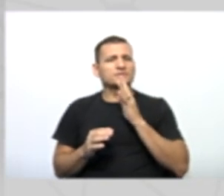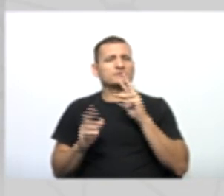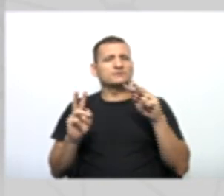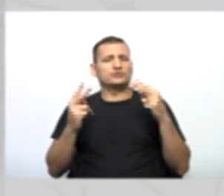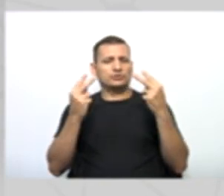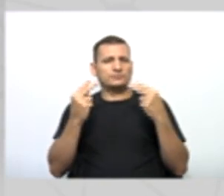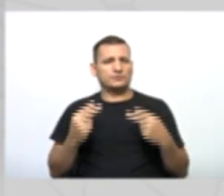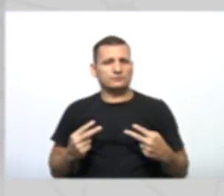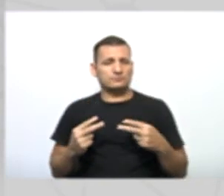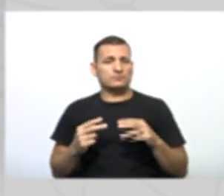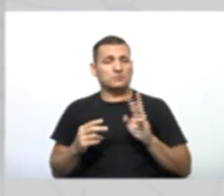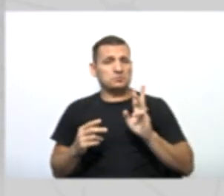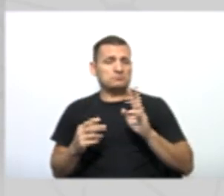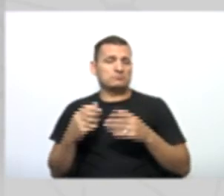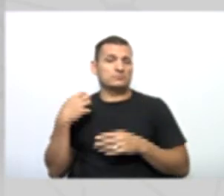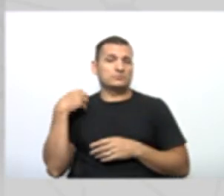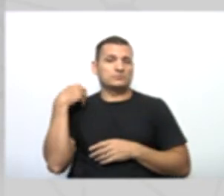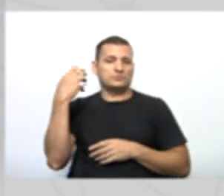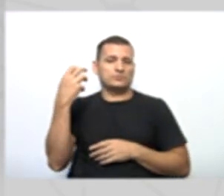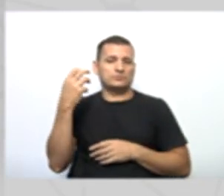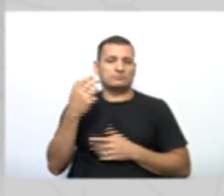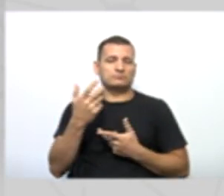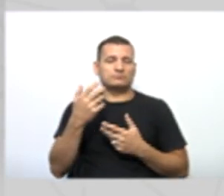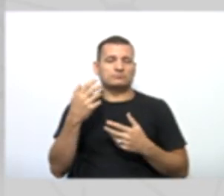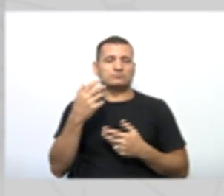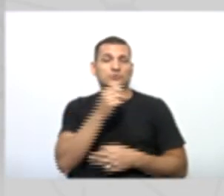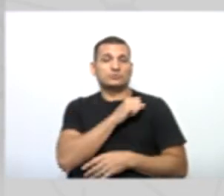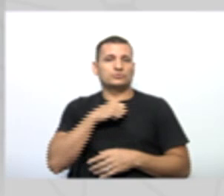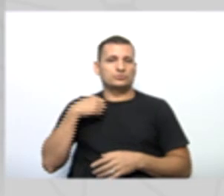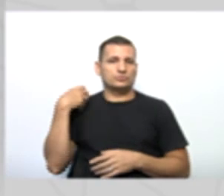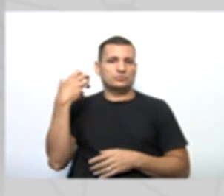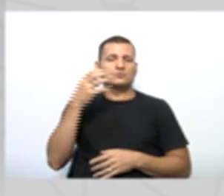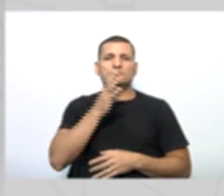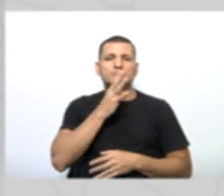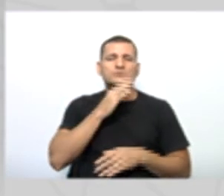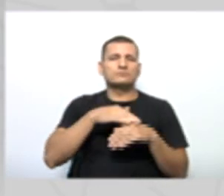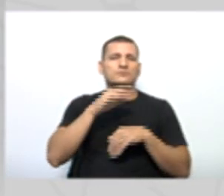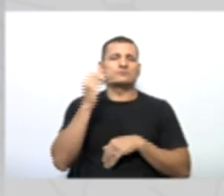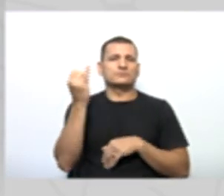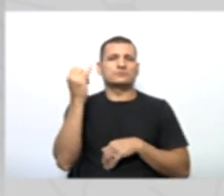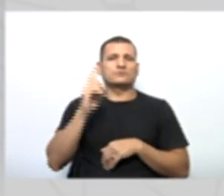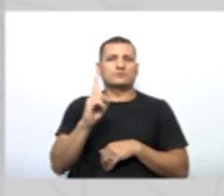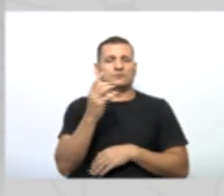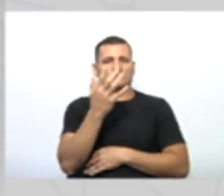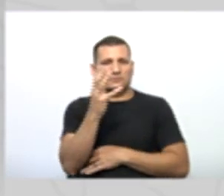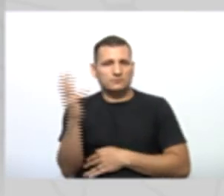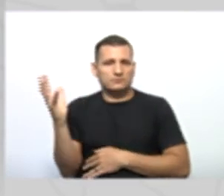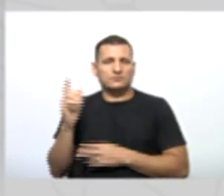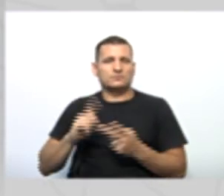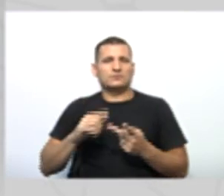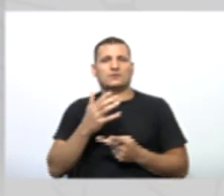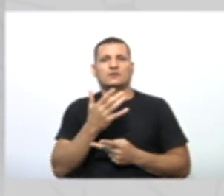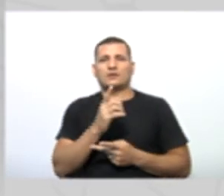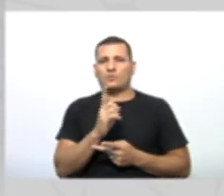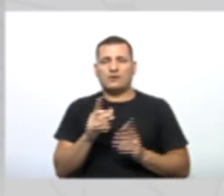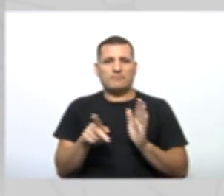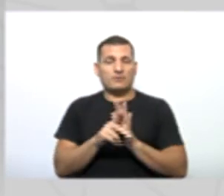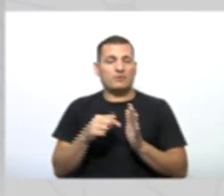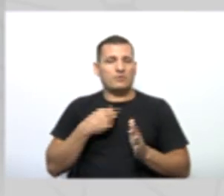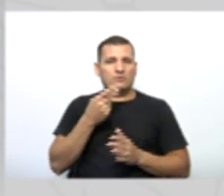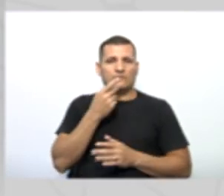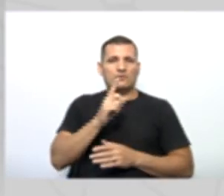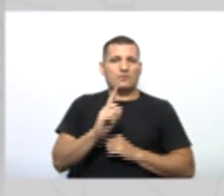O mais importante do homem, o conhecimento mais importante não é o da natureza, não é o dos bens. Não estou dizendo que eles não